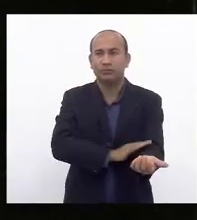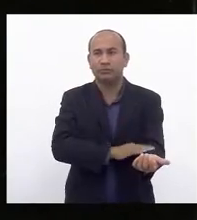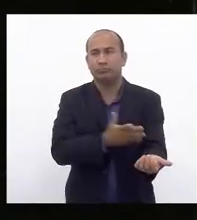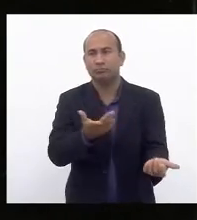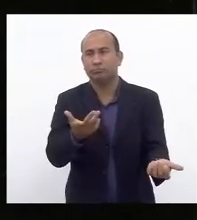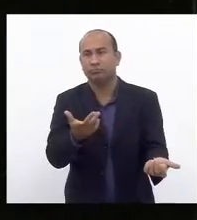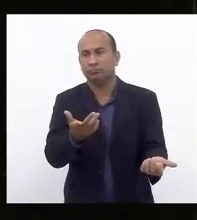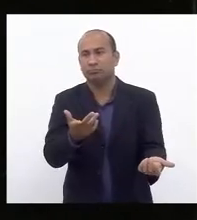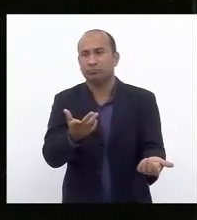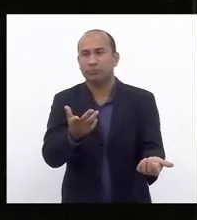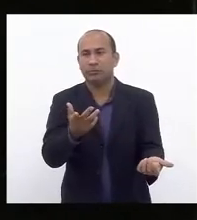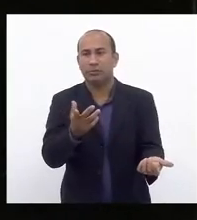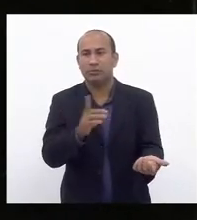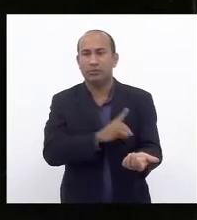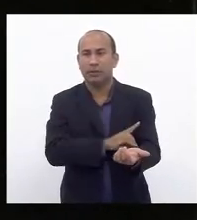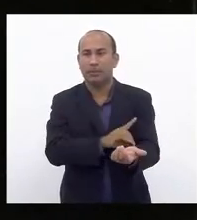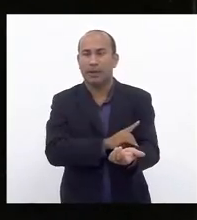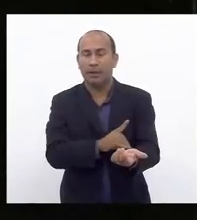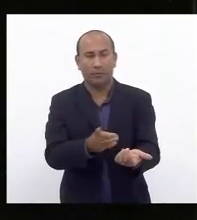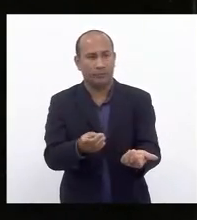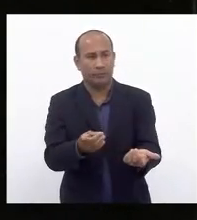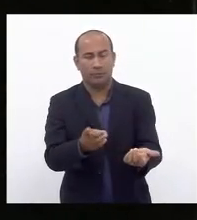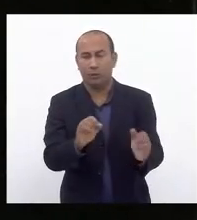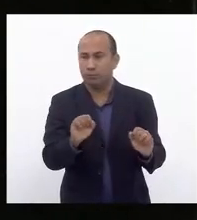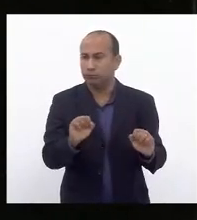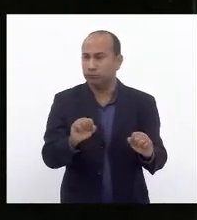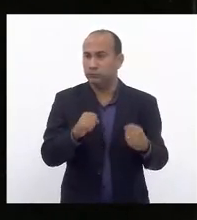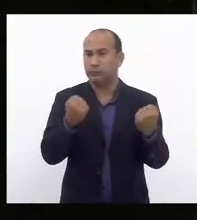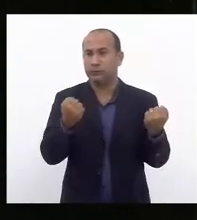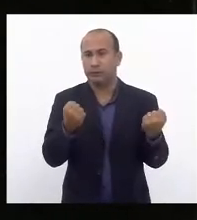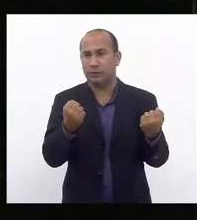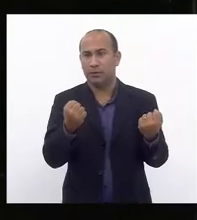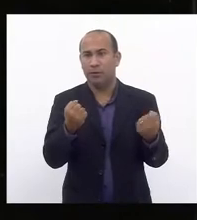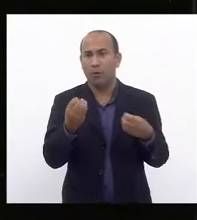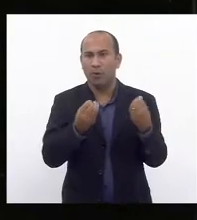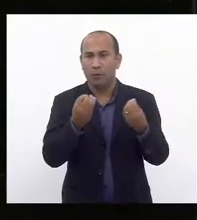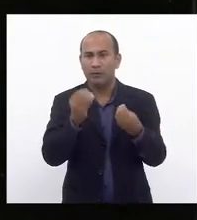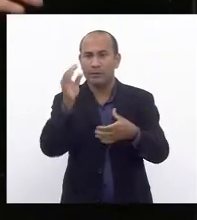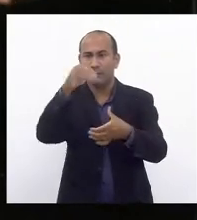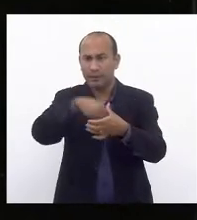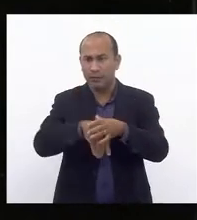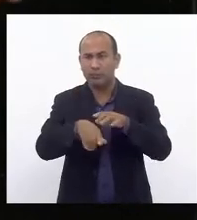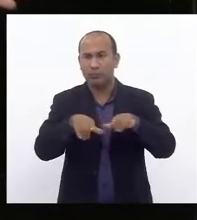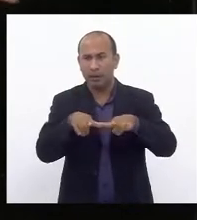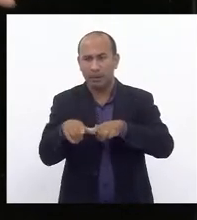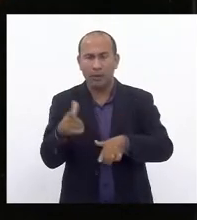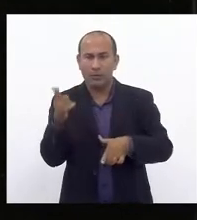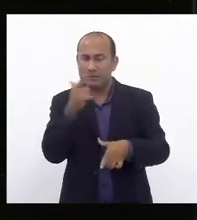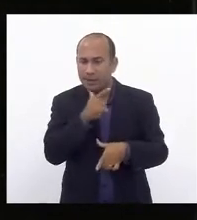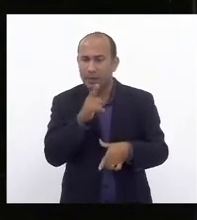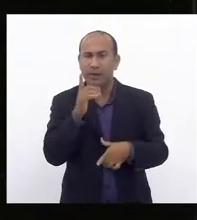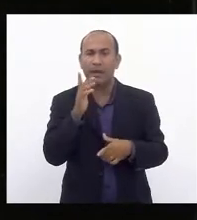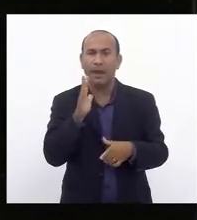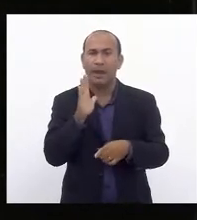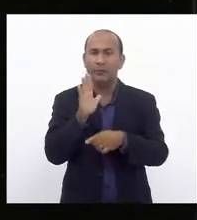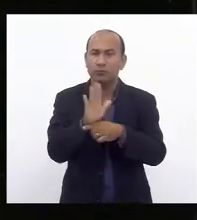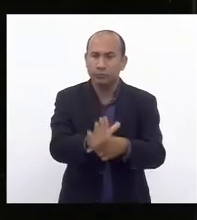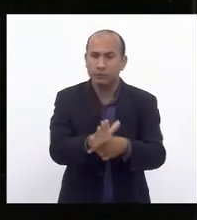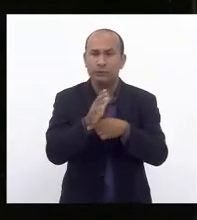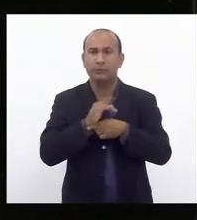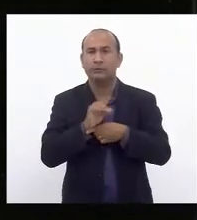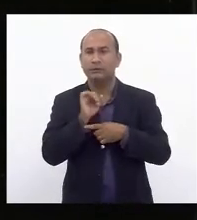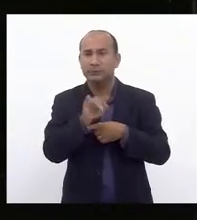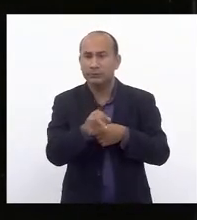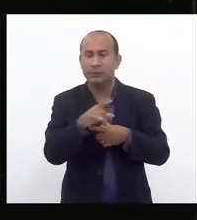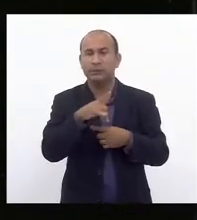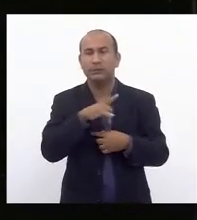Então, é um absurdo, deputado Eliomar. Como é que você, dentro da sua unidade, não pode ser atendido? E se tivesse,